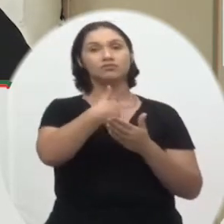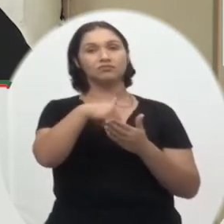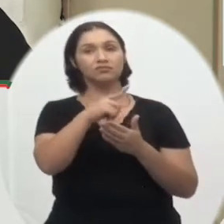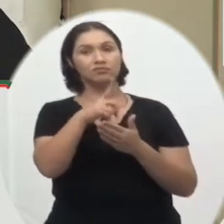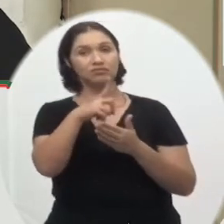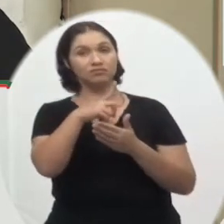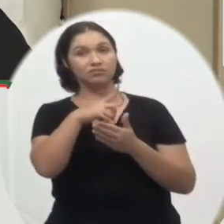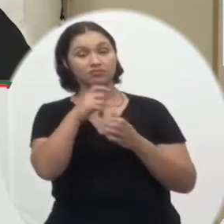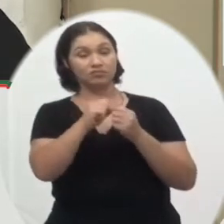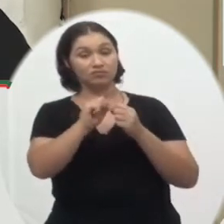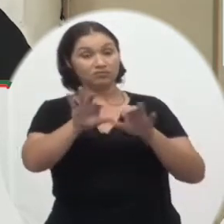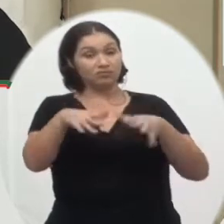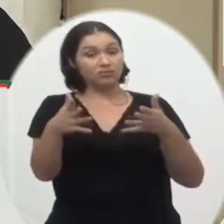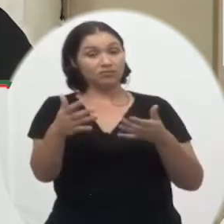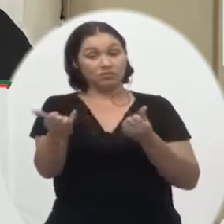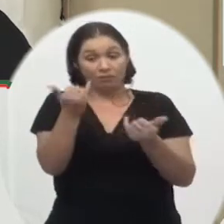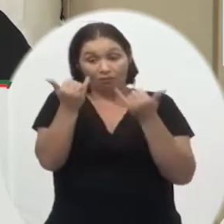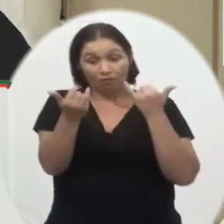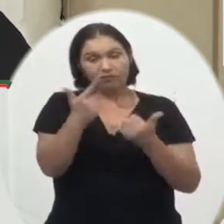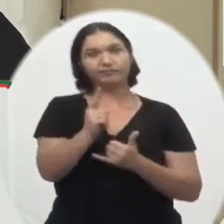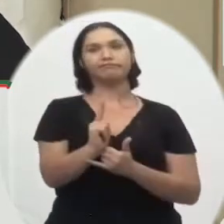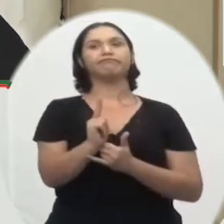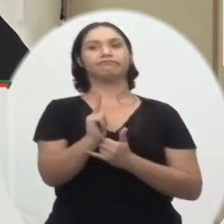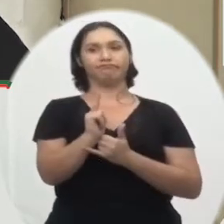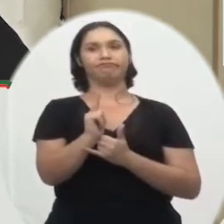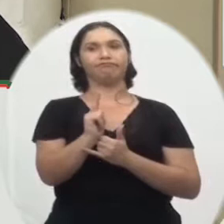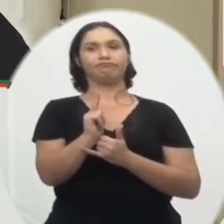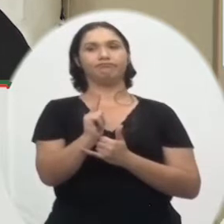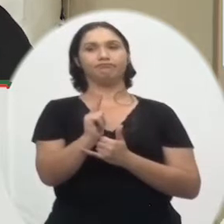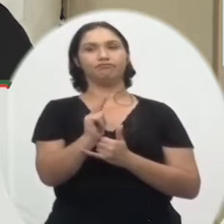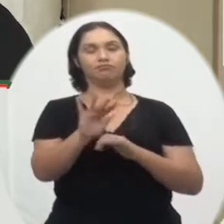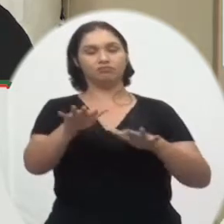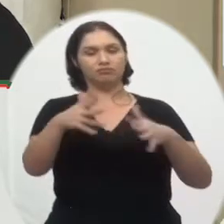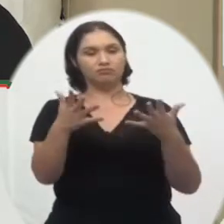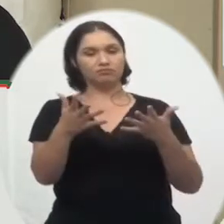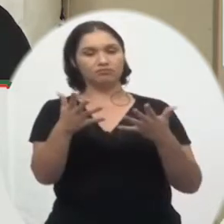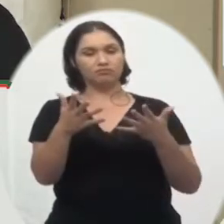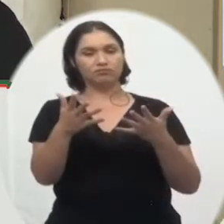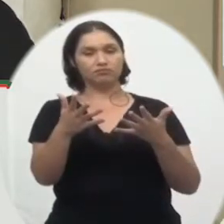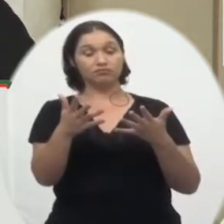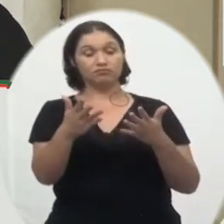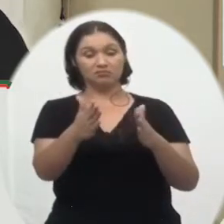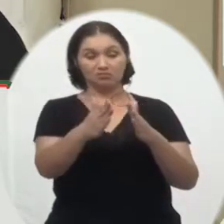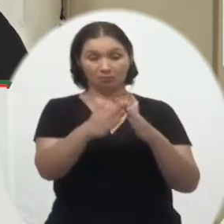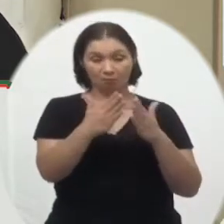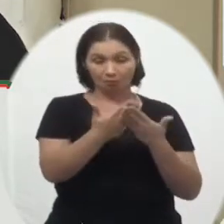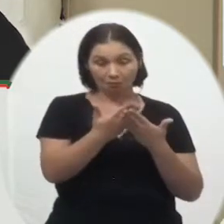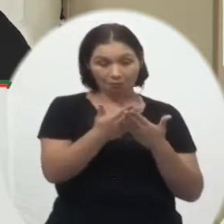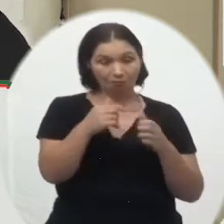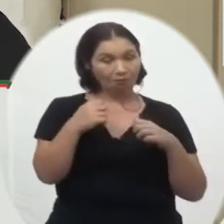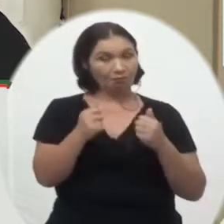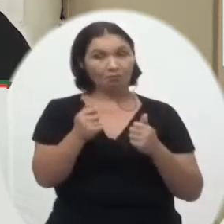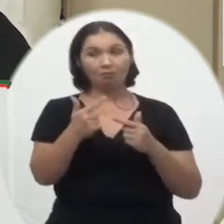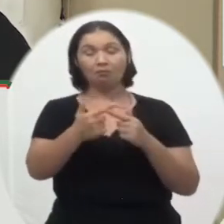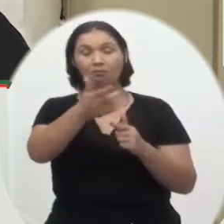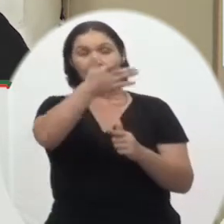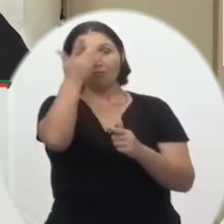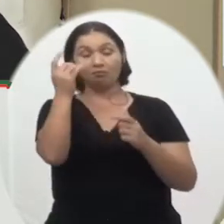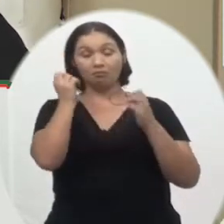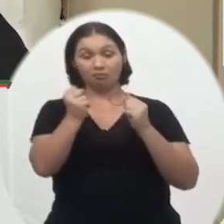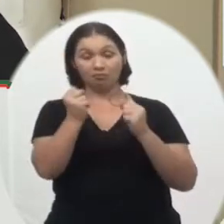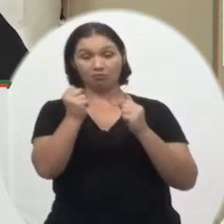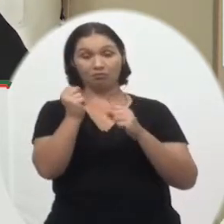tem informações, né? Aonde a gente não precisa de requerimento, aonde a gente tem pessoas lá à disposição para